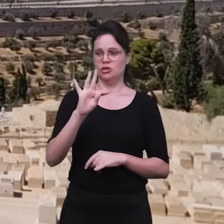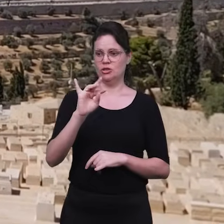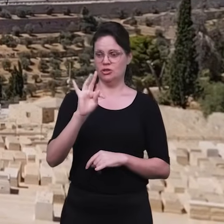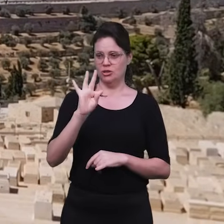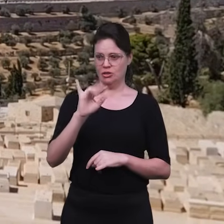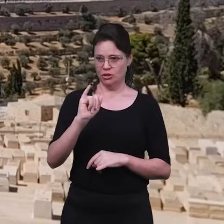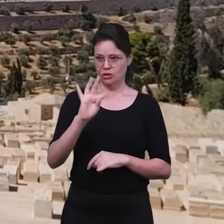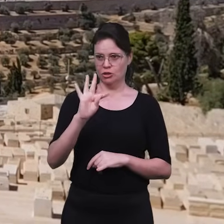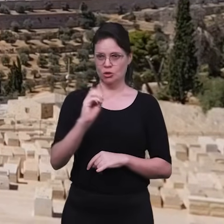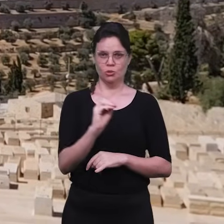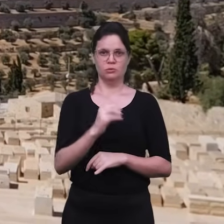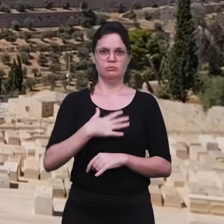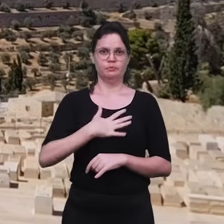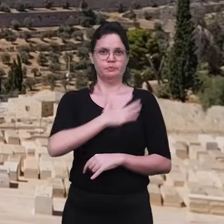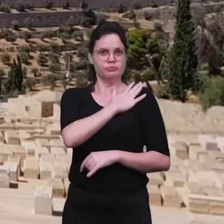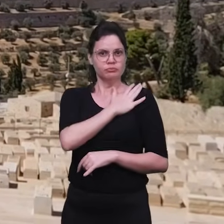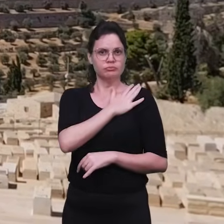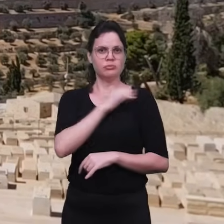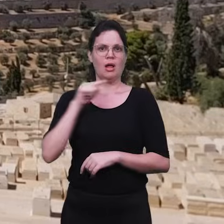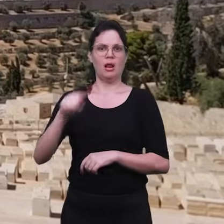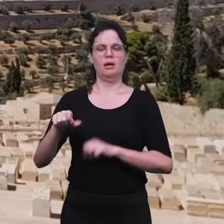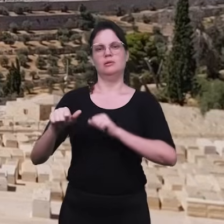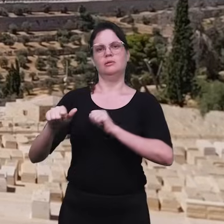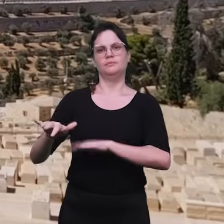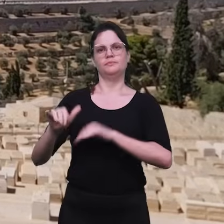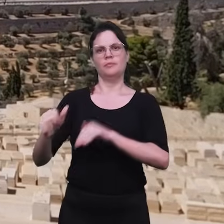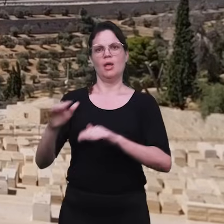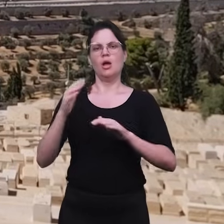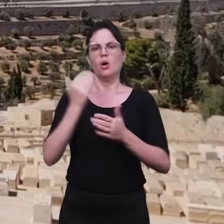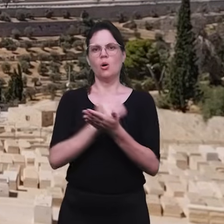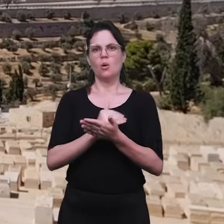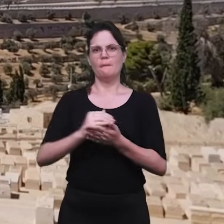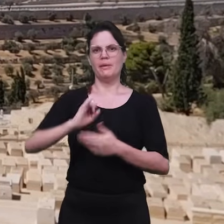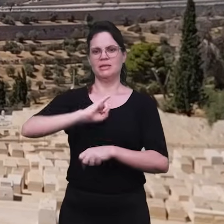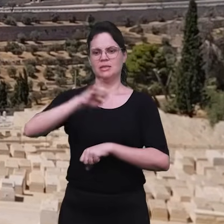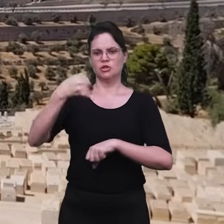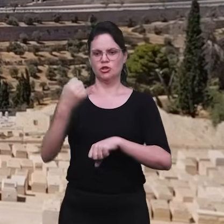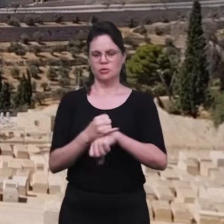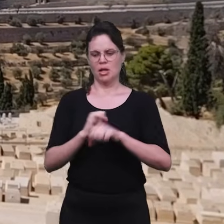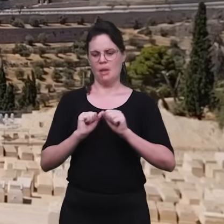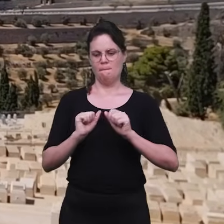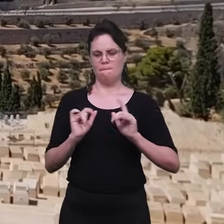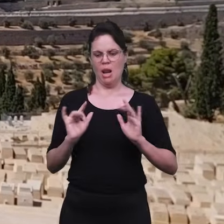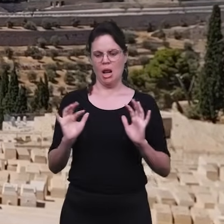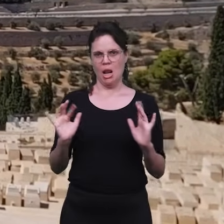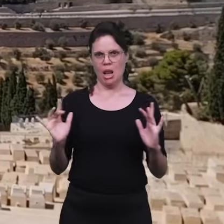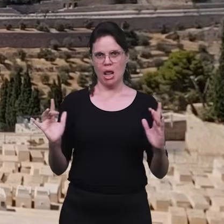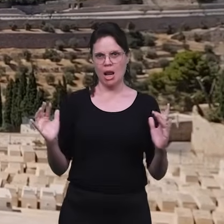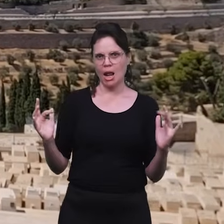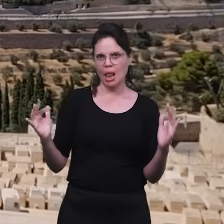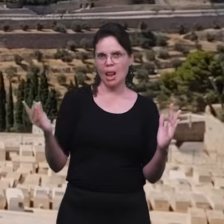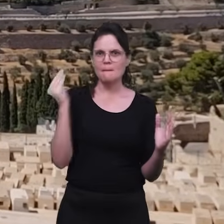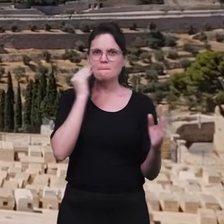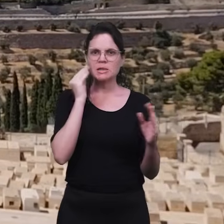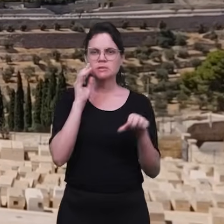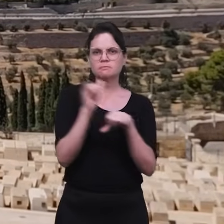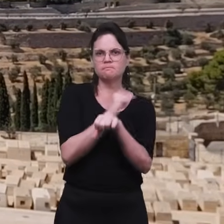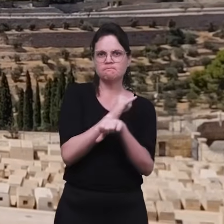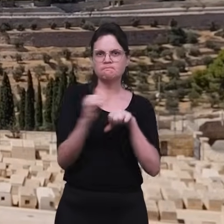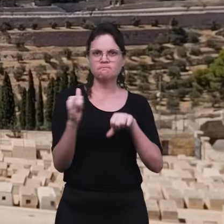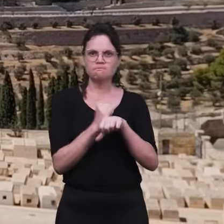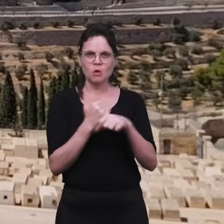cerca Jerusalém, tenta ali conquistar aquela revolta, mas não conseguiu.